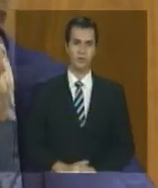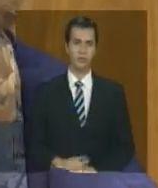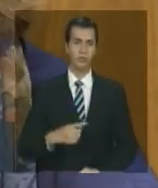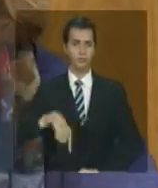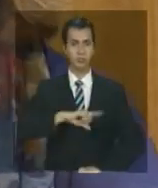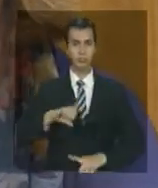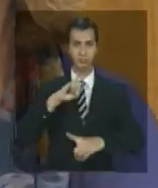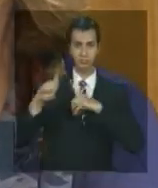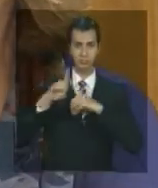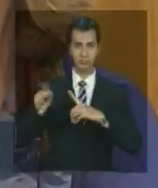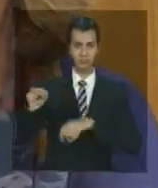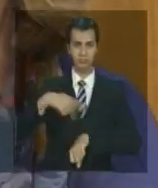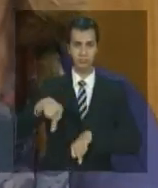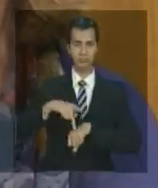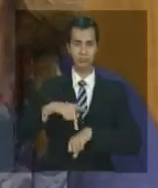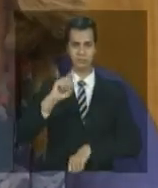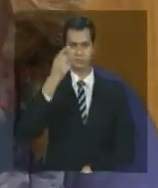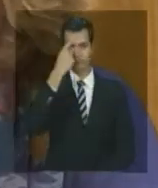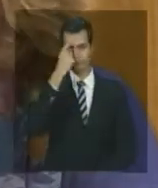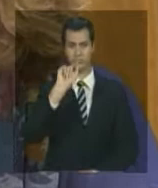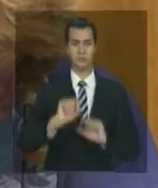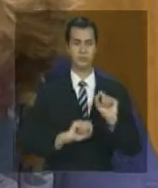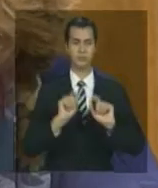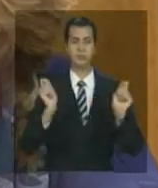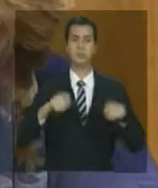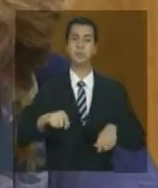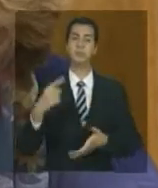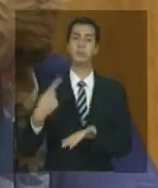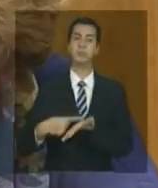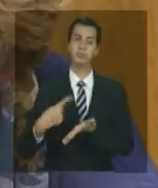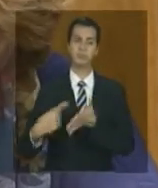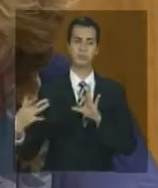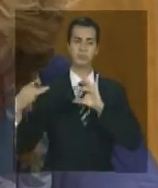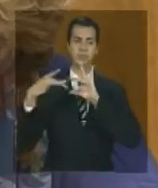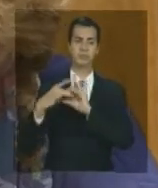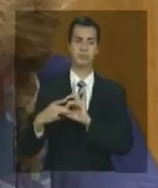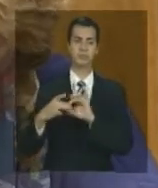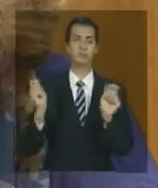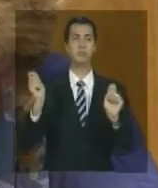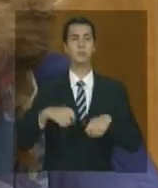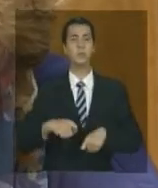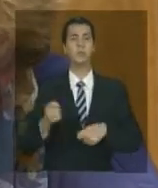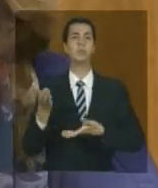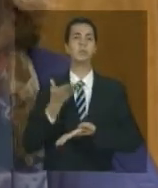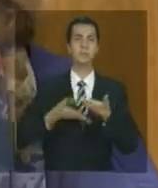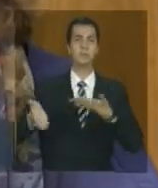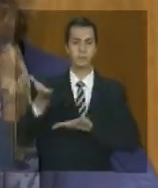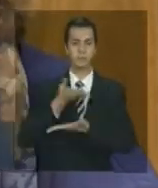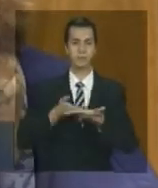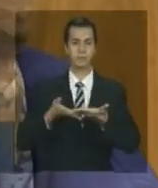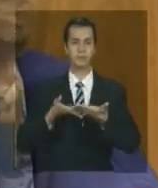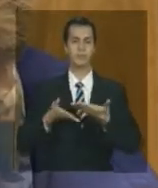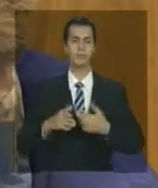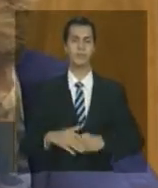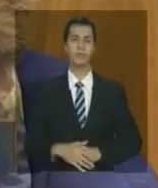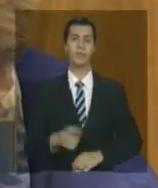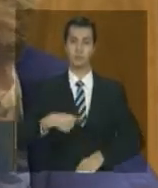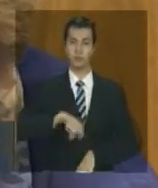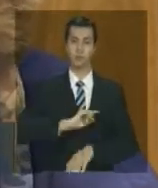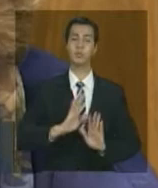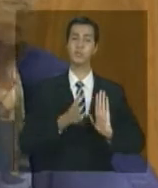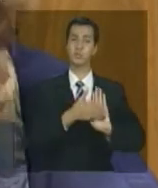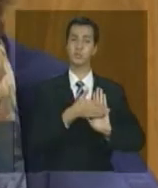a possibilidade de celebração de um acordo de cooperação técnico-militar. Já apresentamos